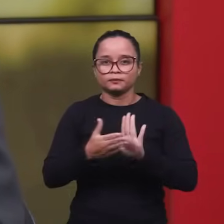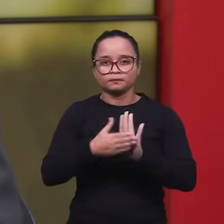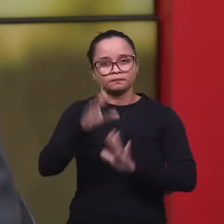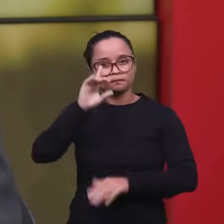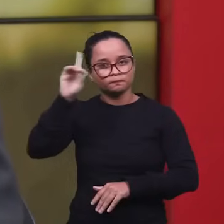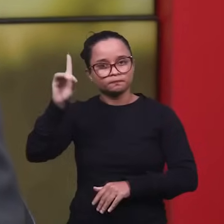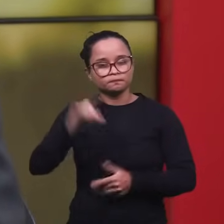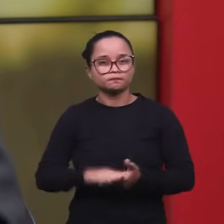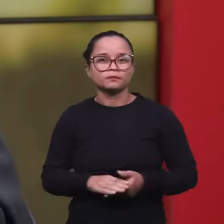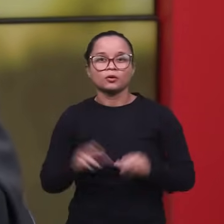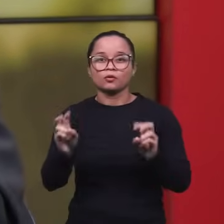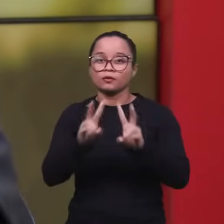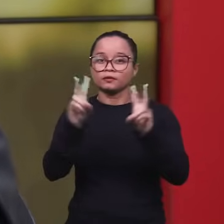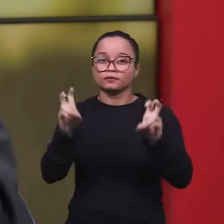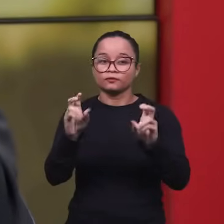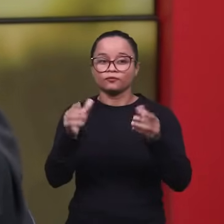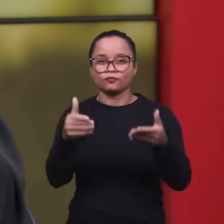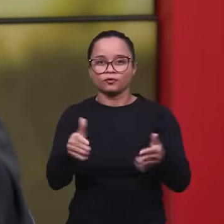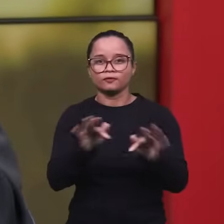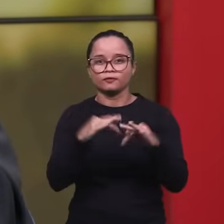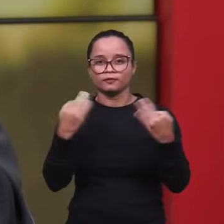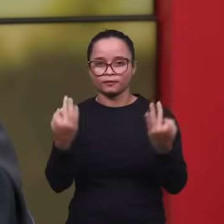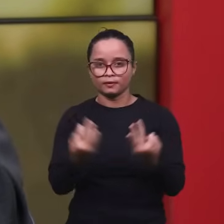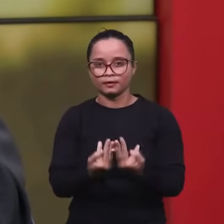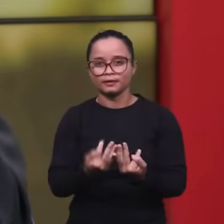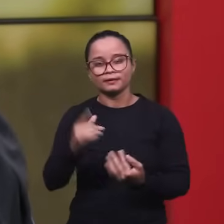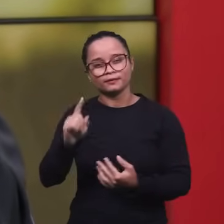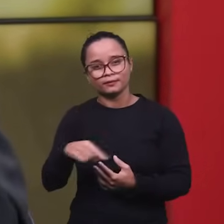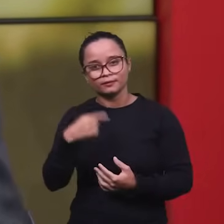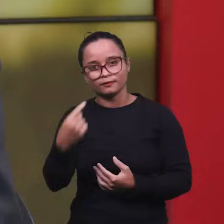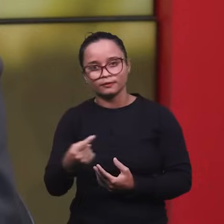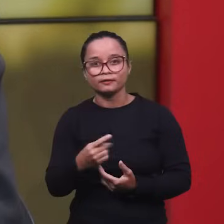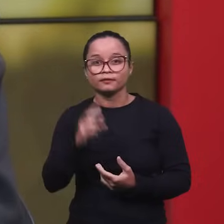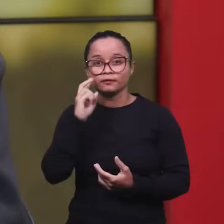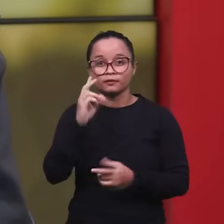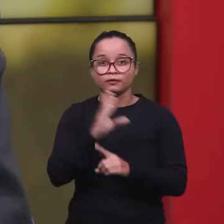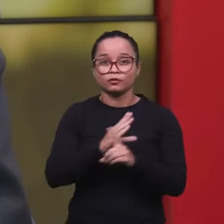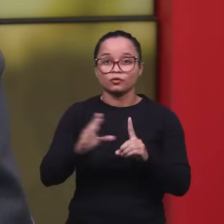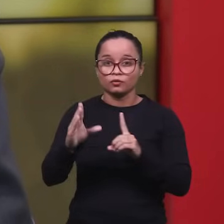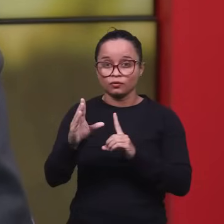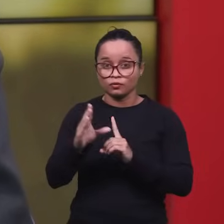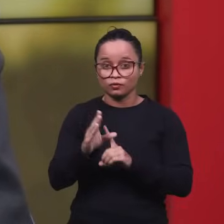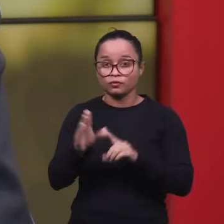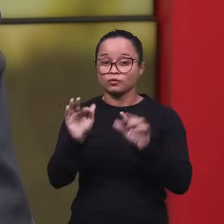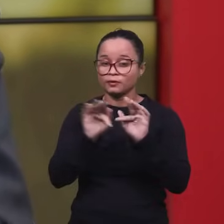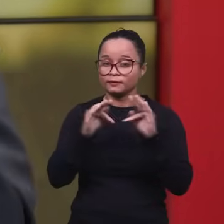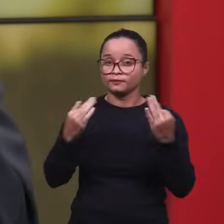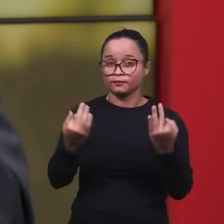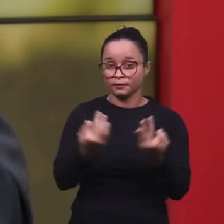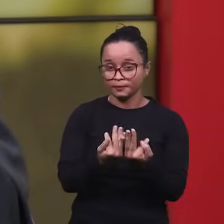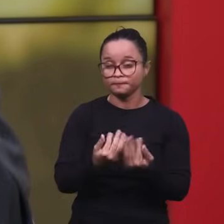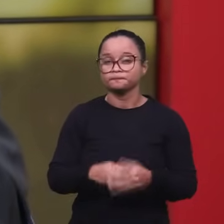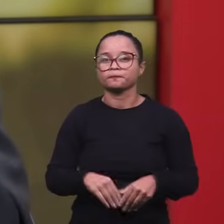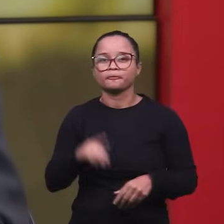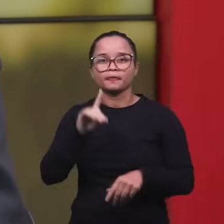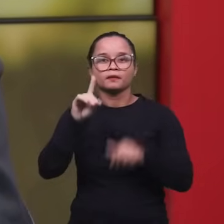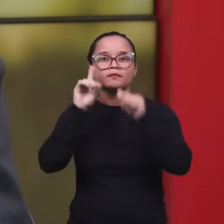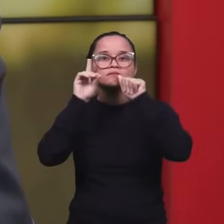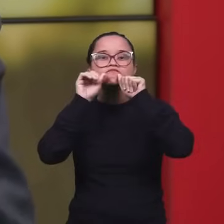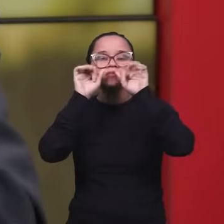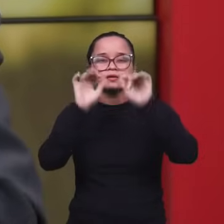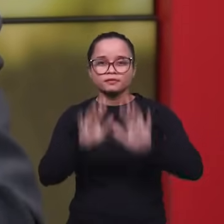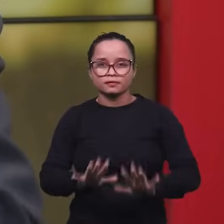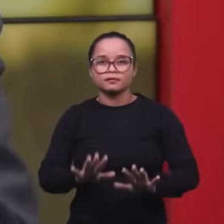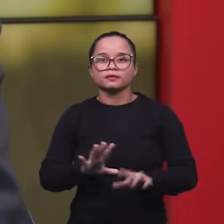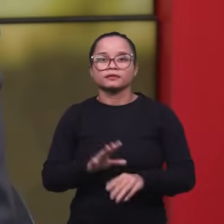de Deus, com mais um tema voltado para a família. Daqui a pouquinho você fica com Culto no Lar, não deixe de participar, é uma